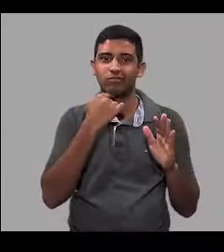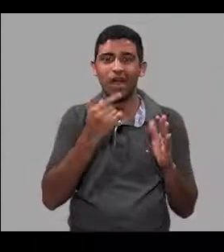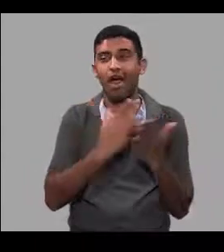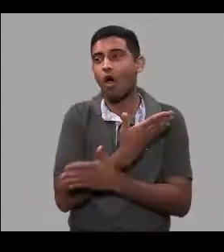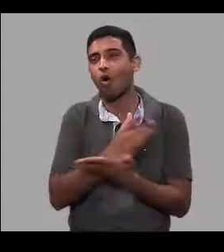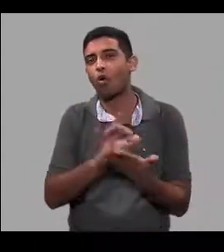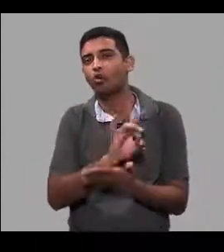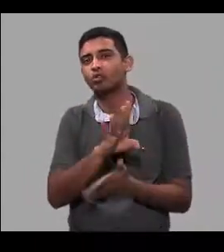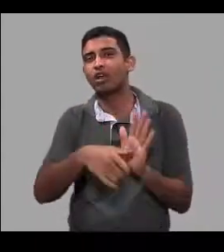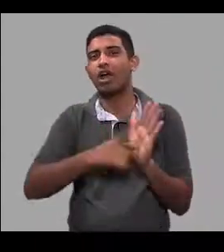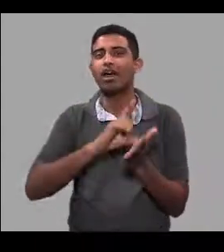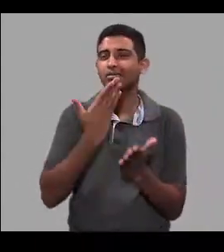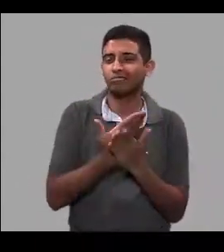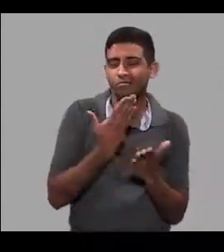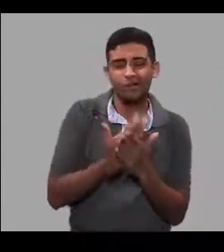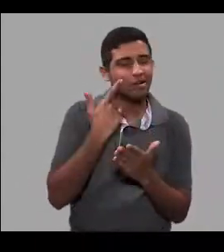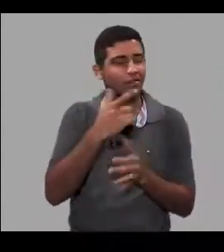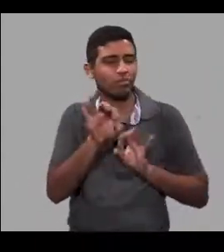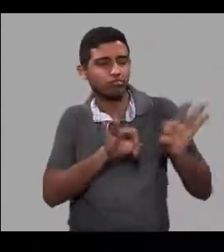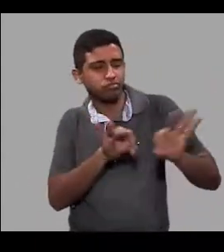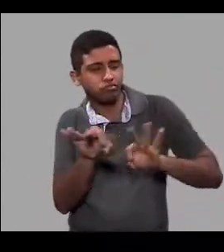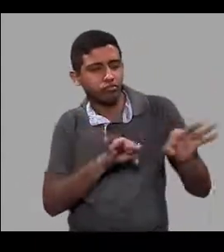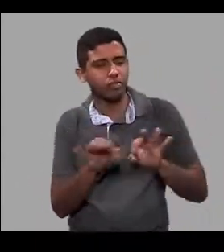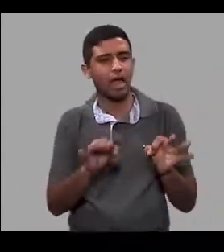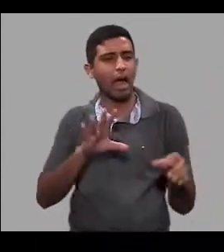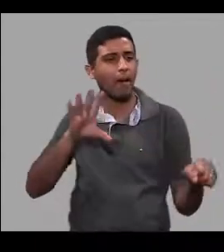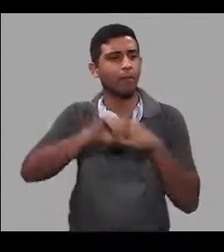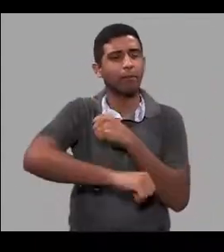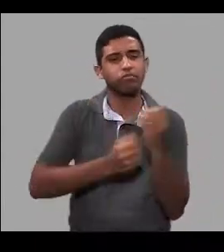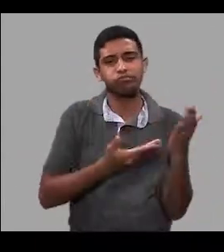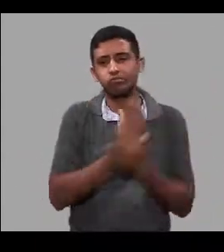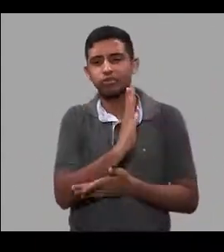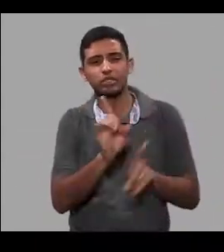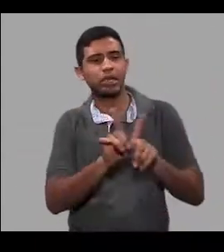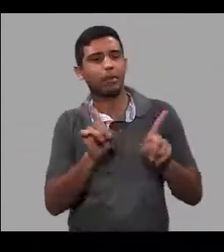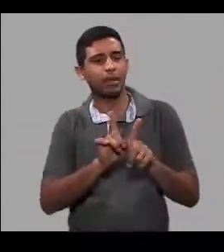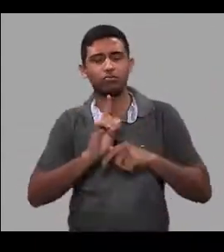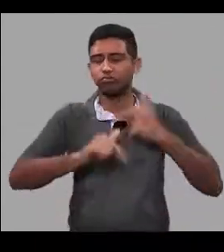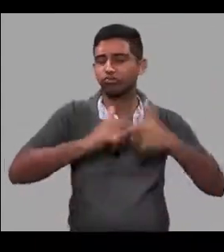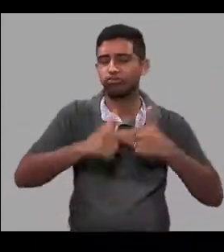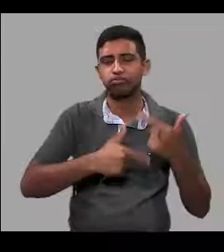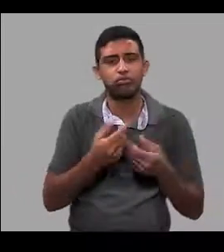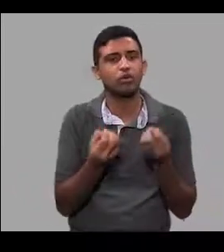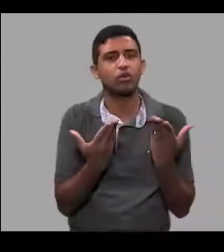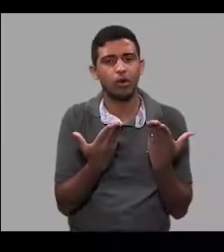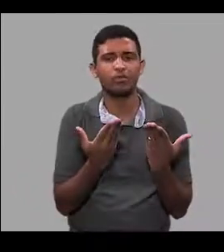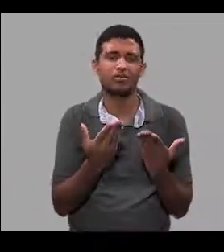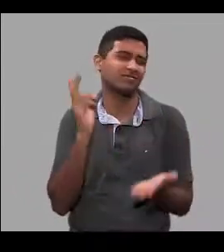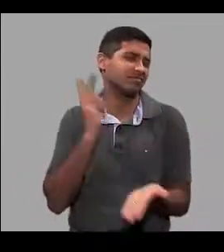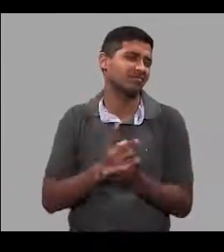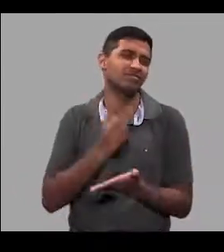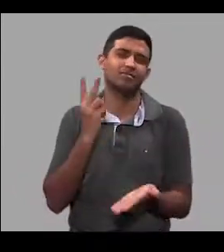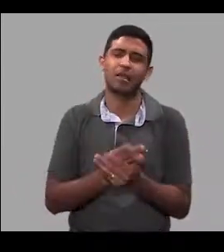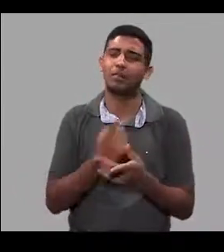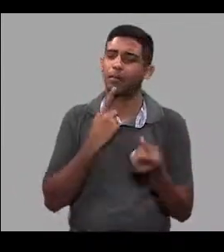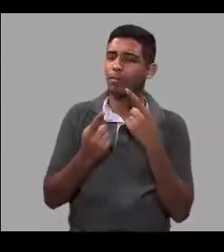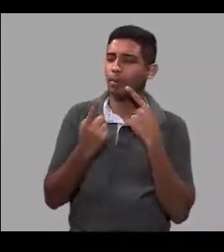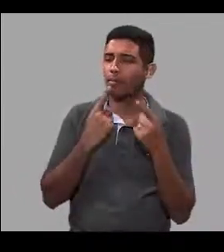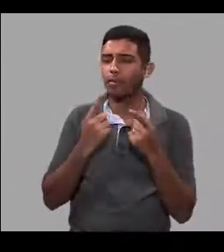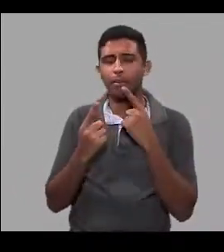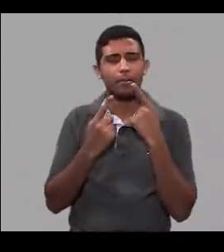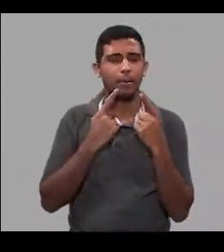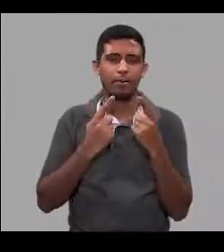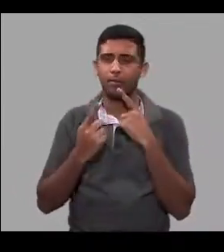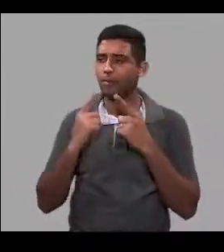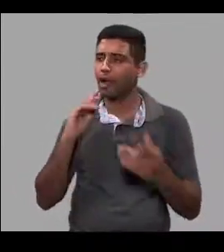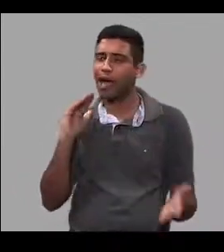o processo de planejamento, de aprovação e de execução do orçamento público. Então, nós fizemos várias rodadas de conversa sobre isso,